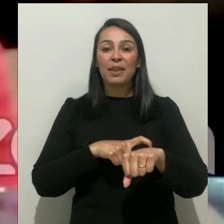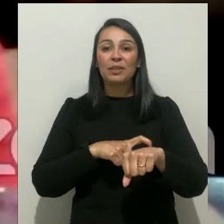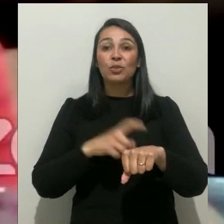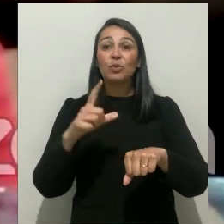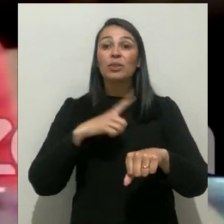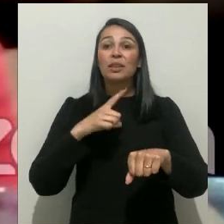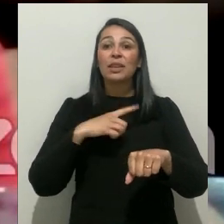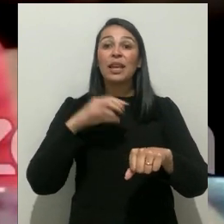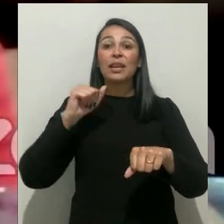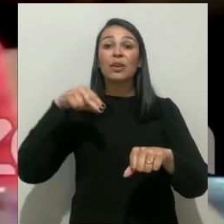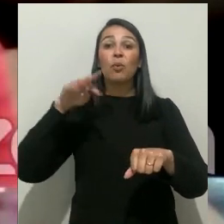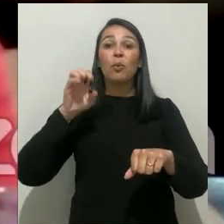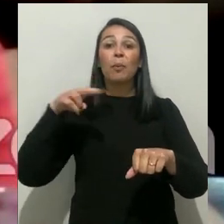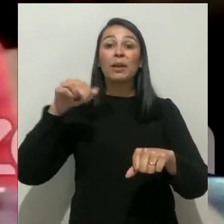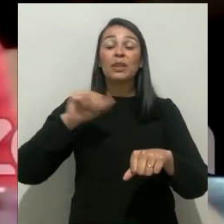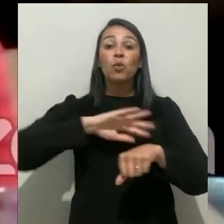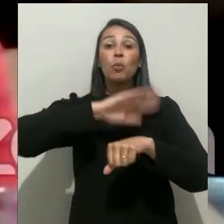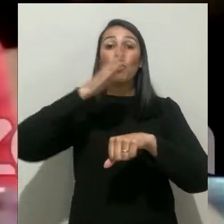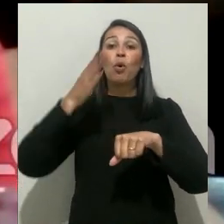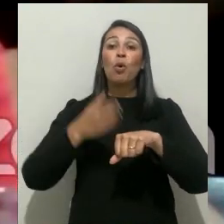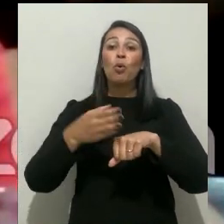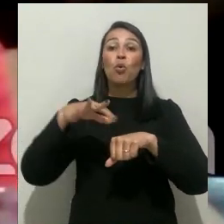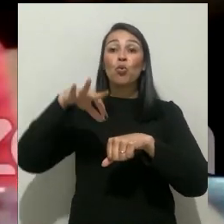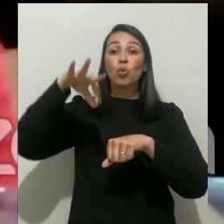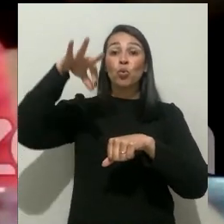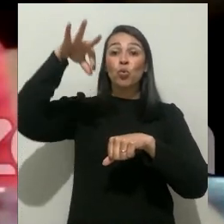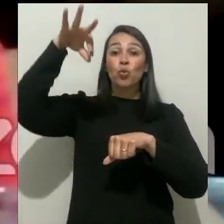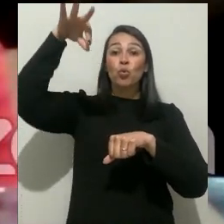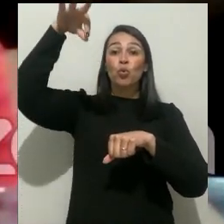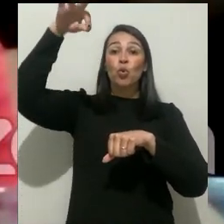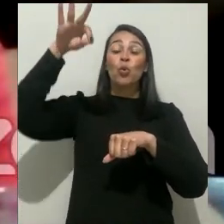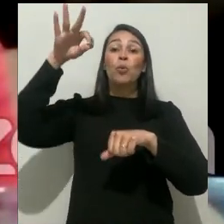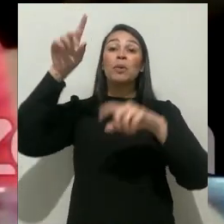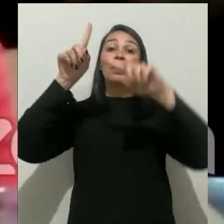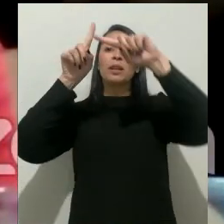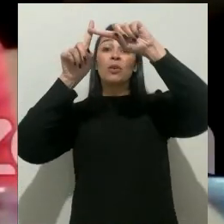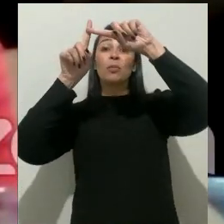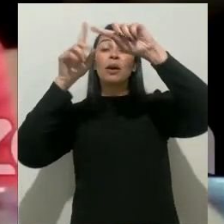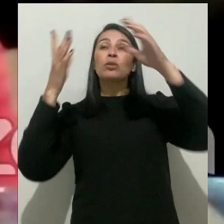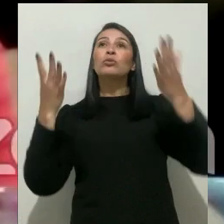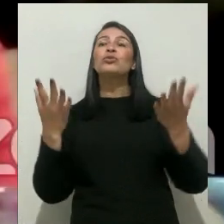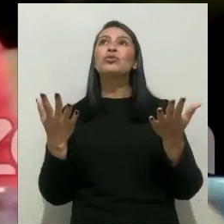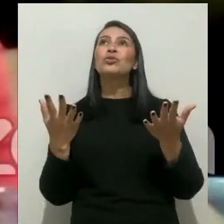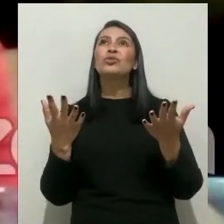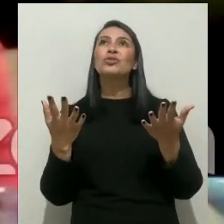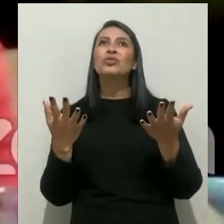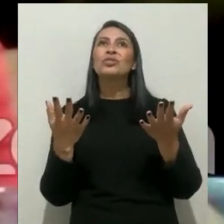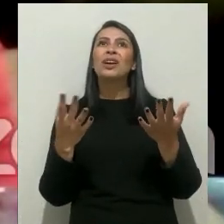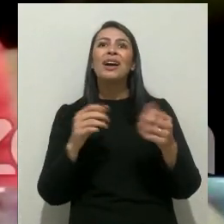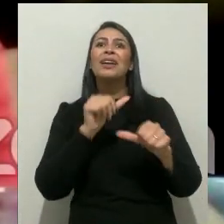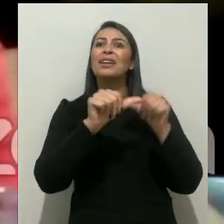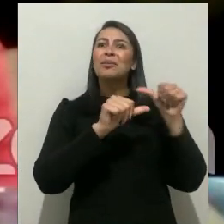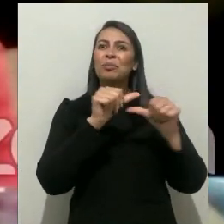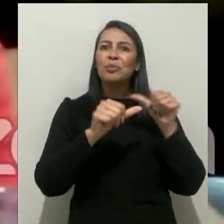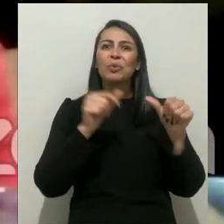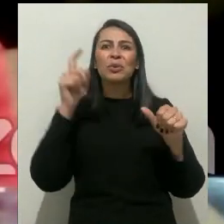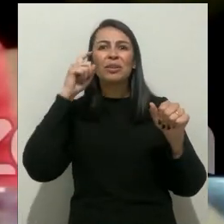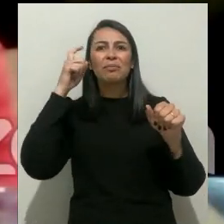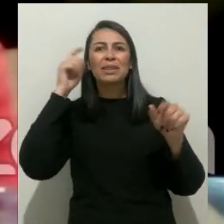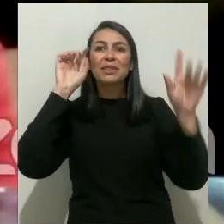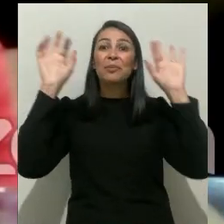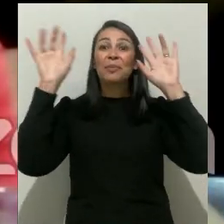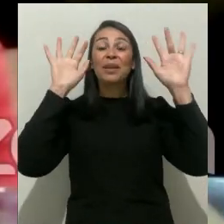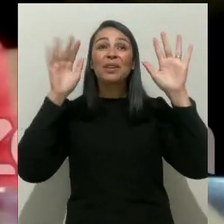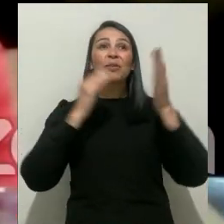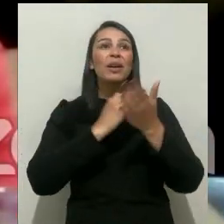uma antena no alto do morro, como se fosse uma cruz. Que vai apontar. E ele muda de figura. Aí começa